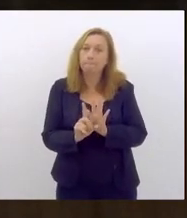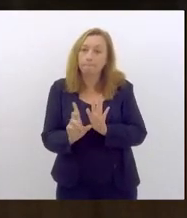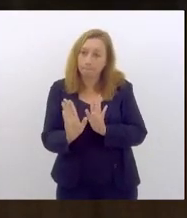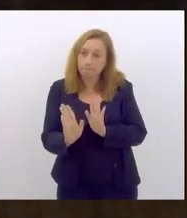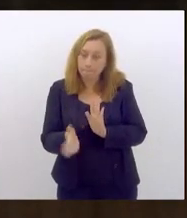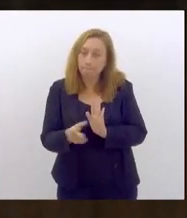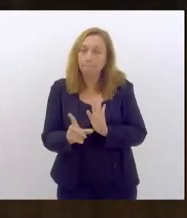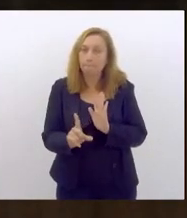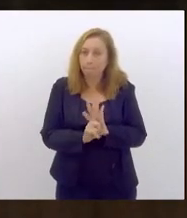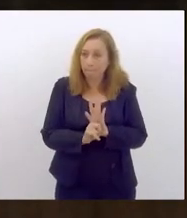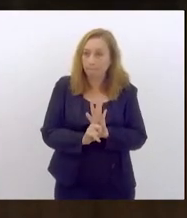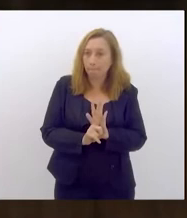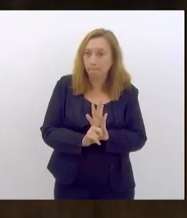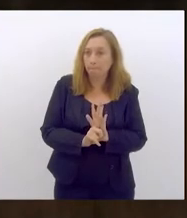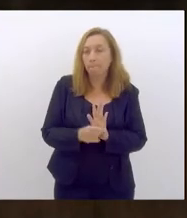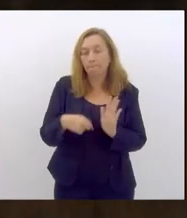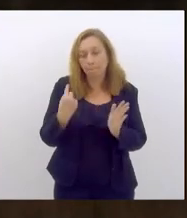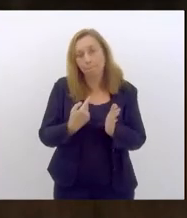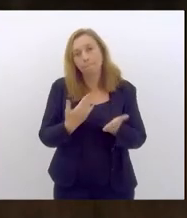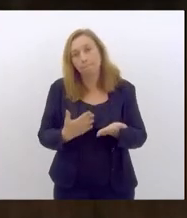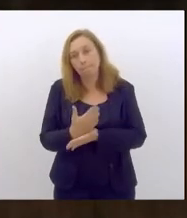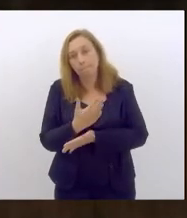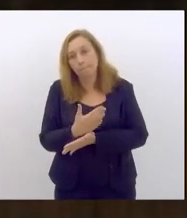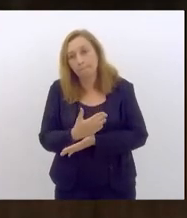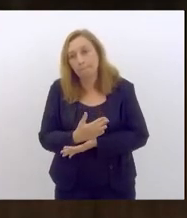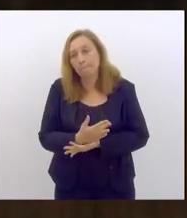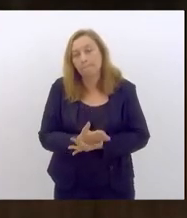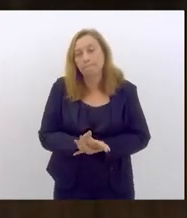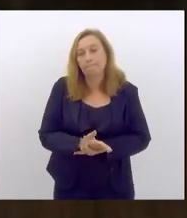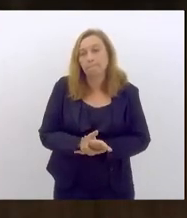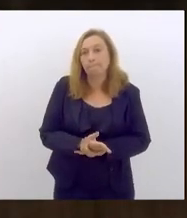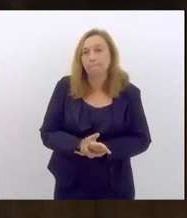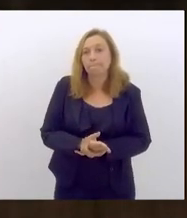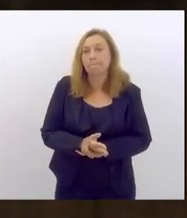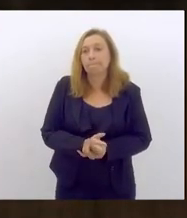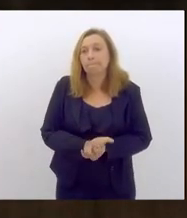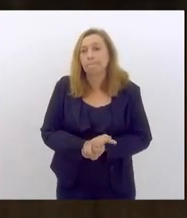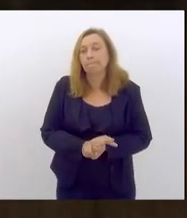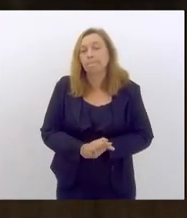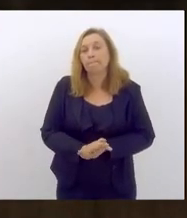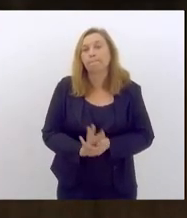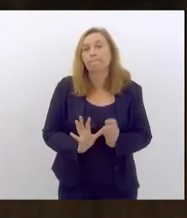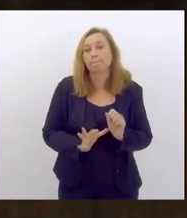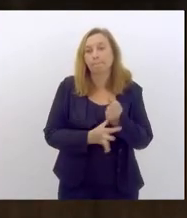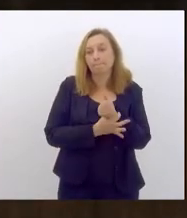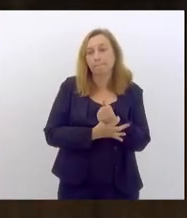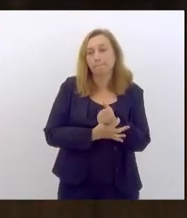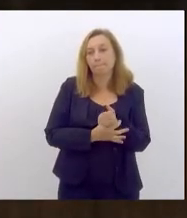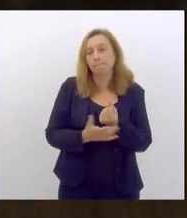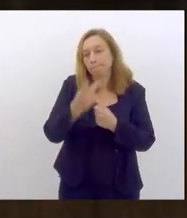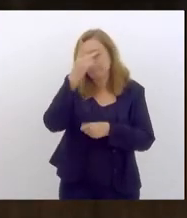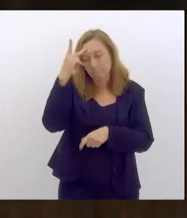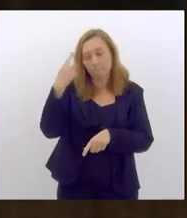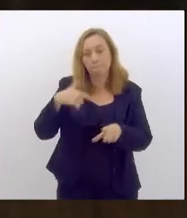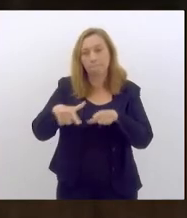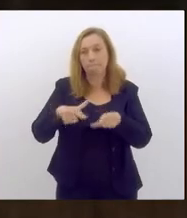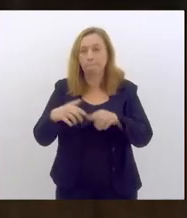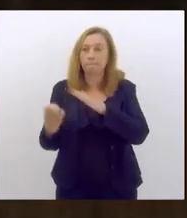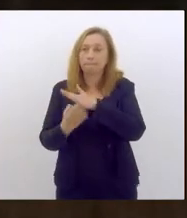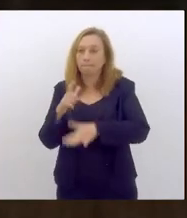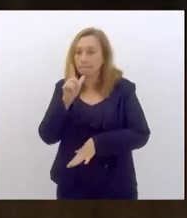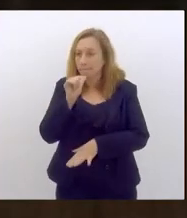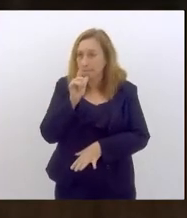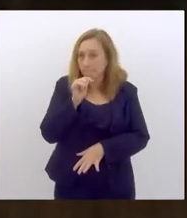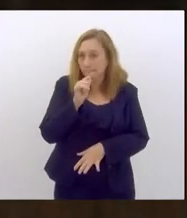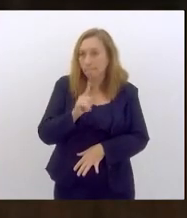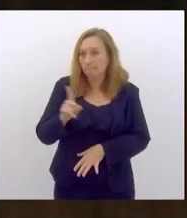era lei, porque nós aprovamos a lei, que garantia aos trabalhadores da SEDAE que